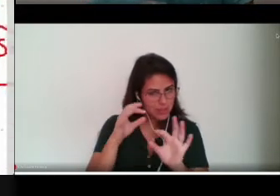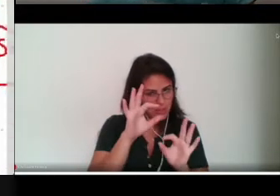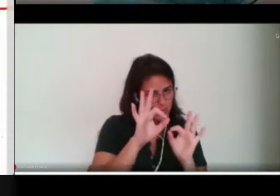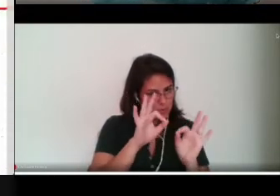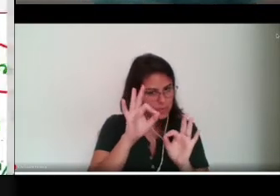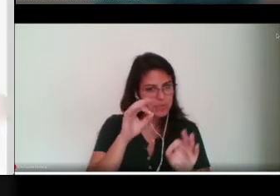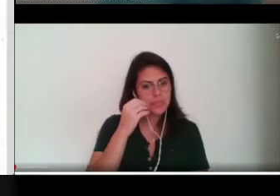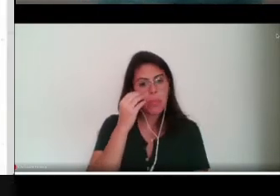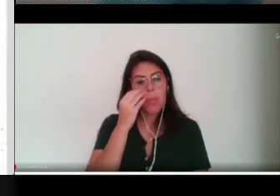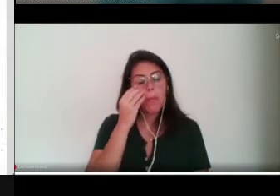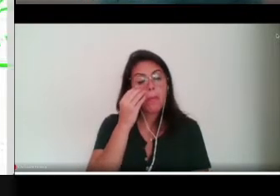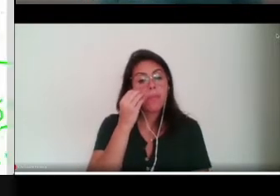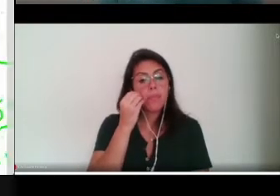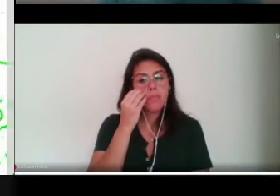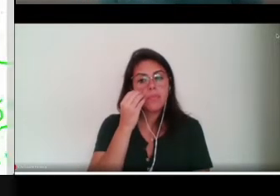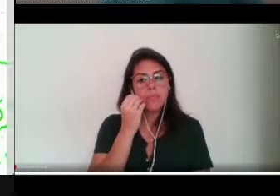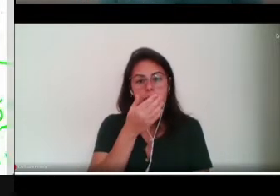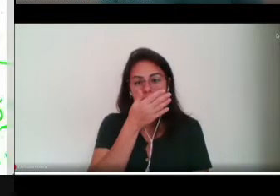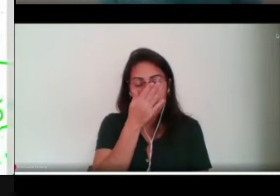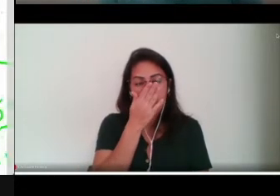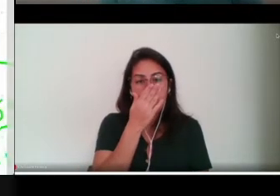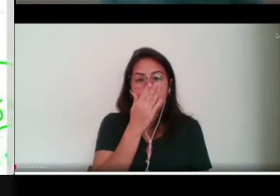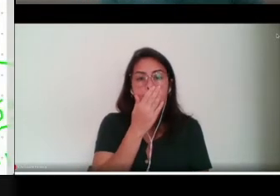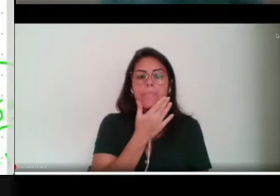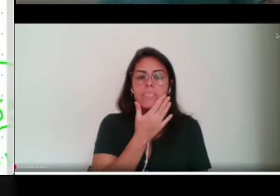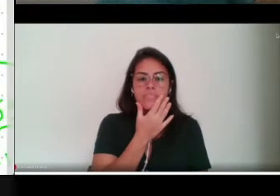Ih, peraí. Deu pau.